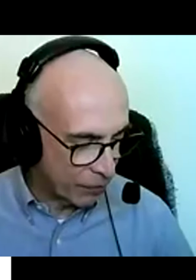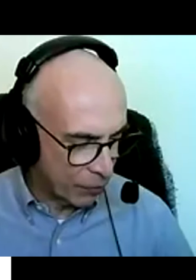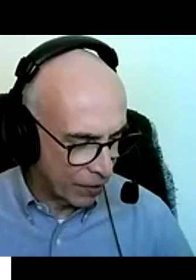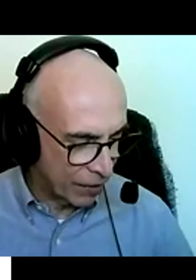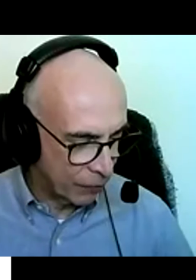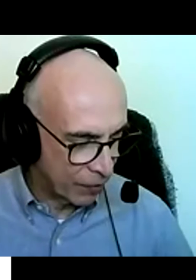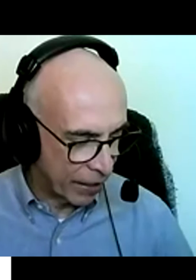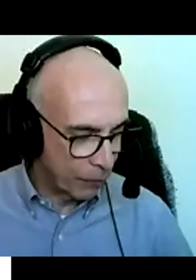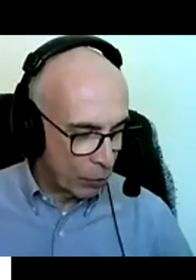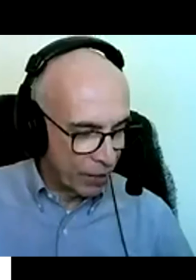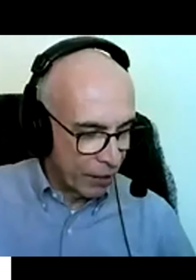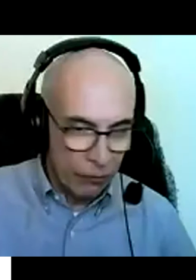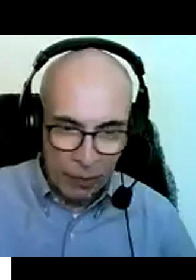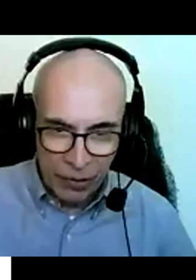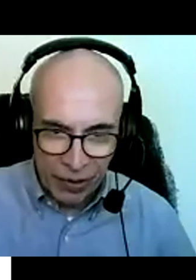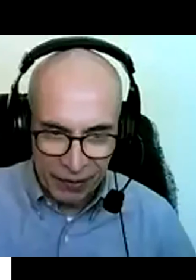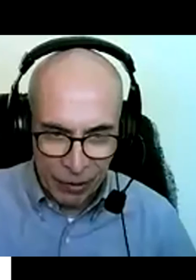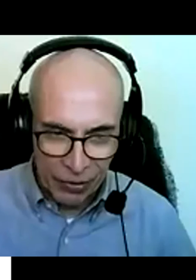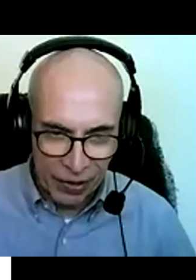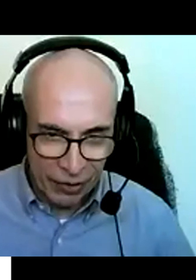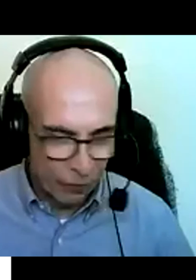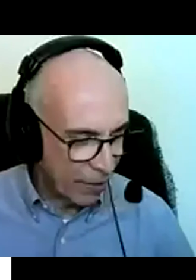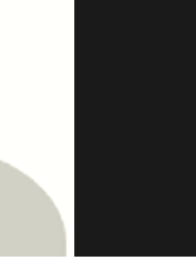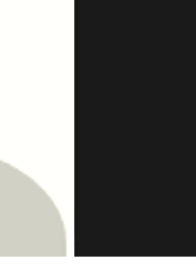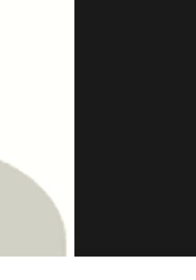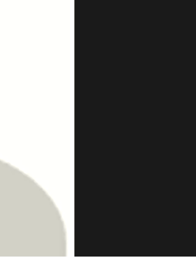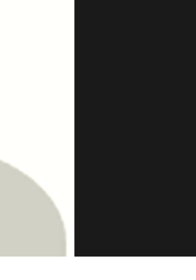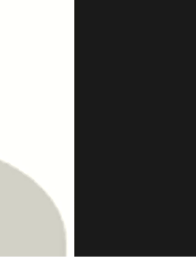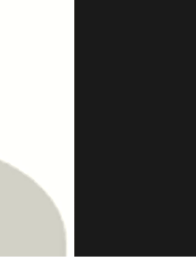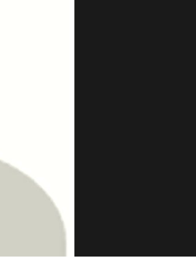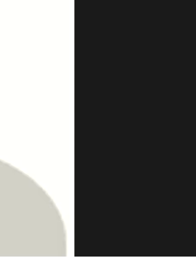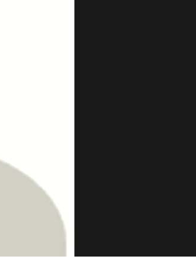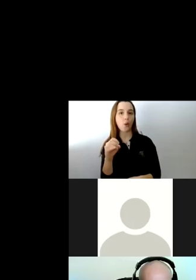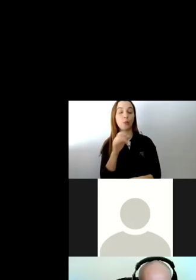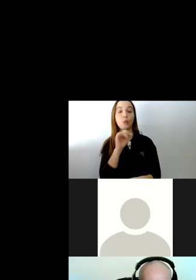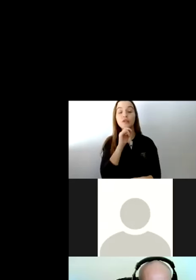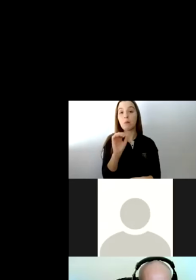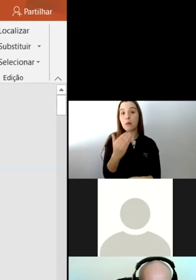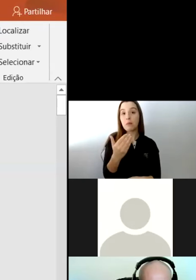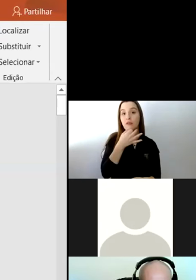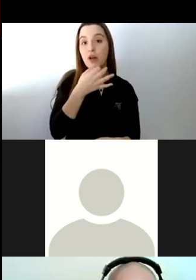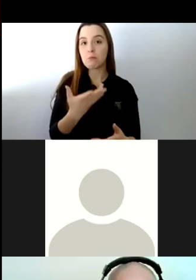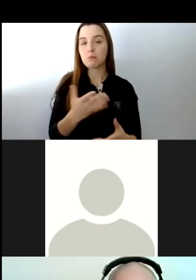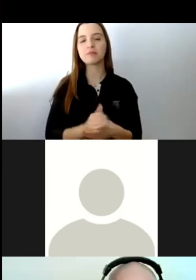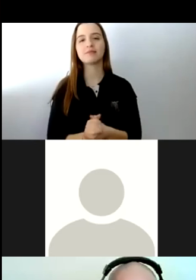primeiro, porque é a Ana Paula Leão, penso que será então a primeira, que é